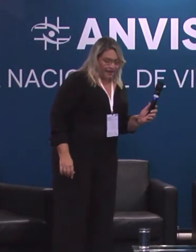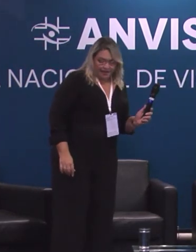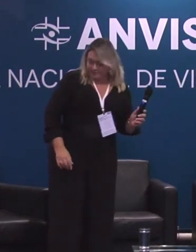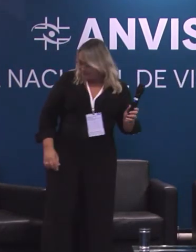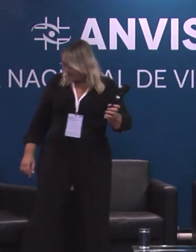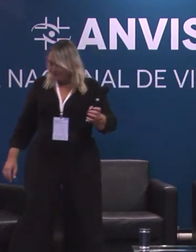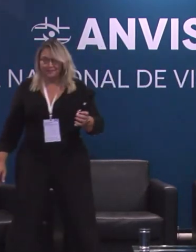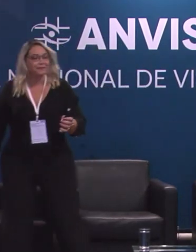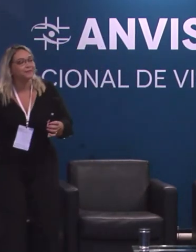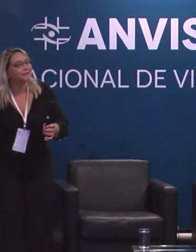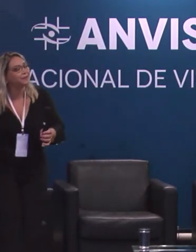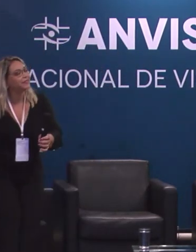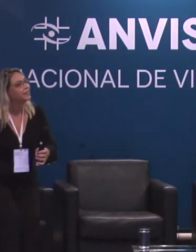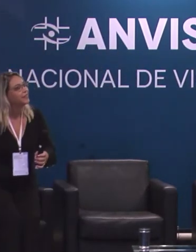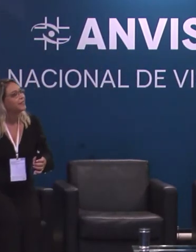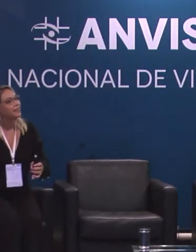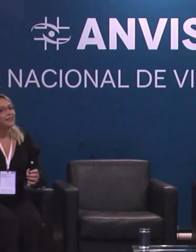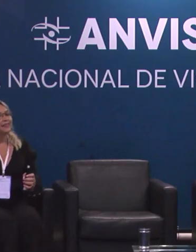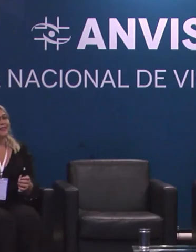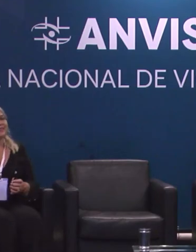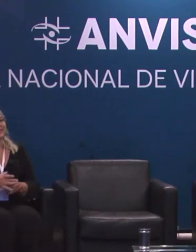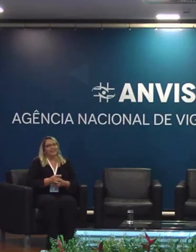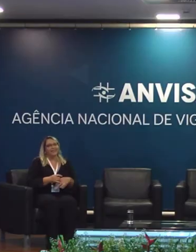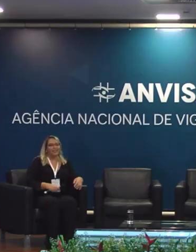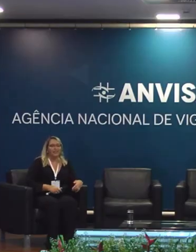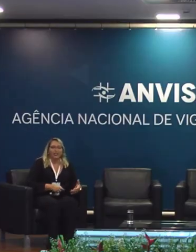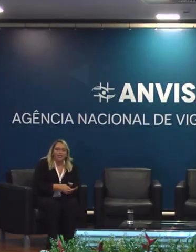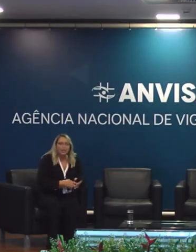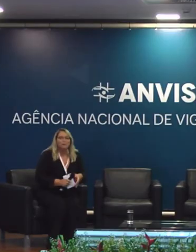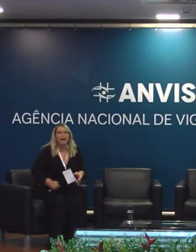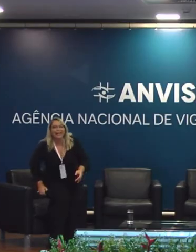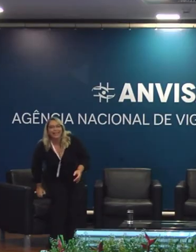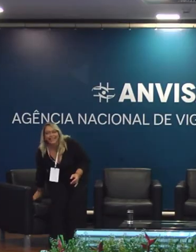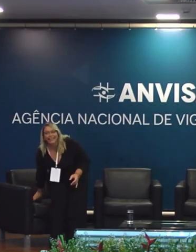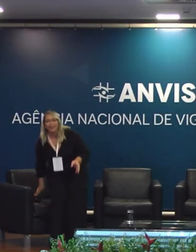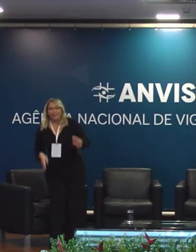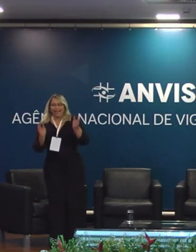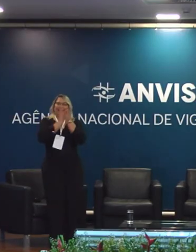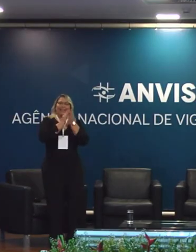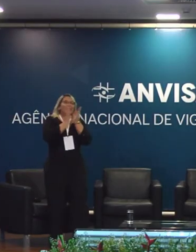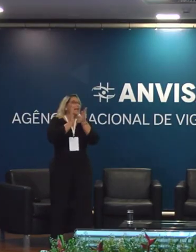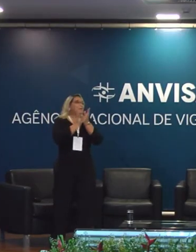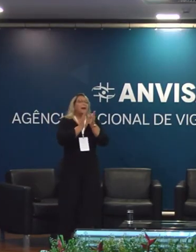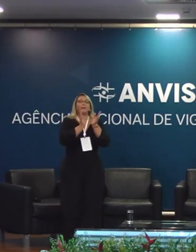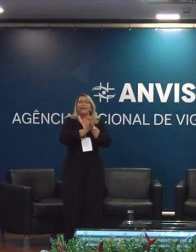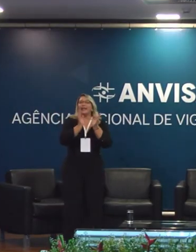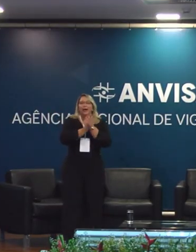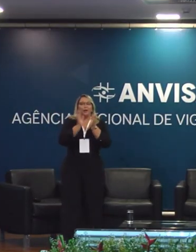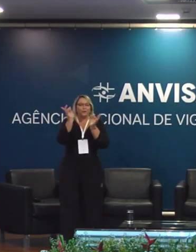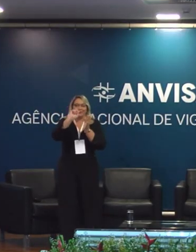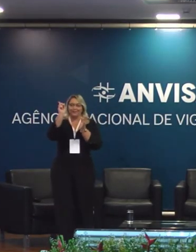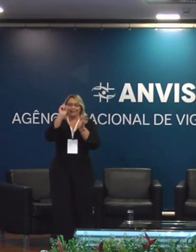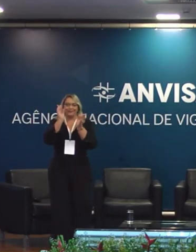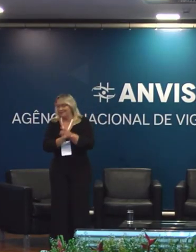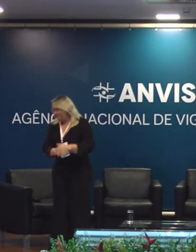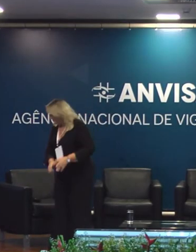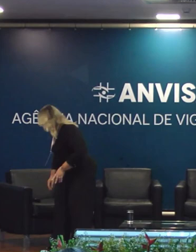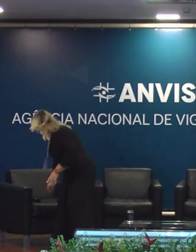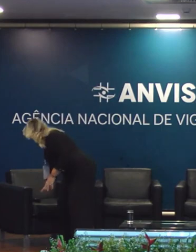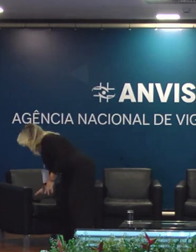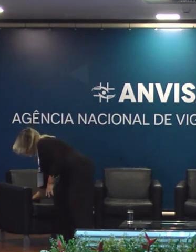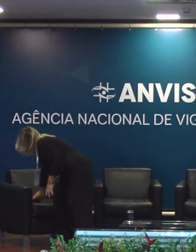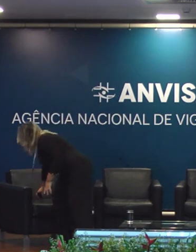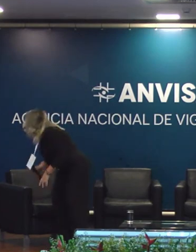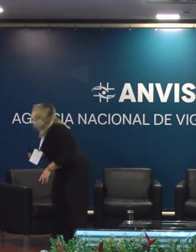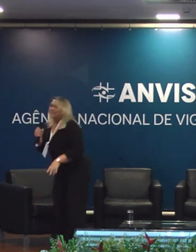Eu que agradeço muito. Eu acho que essas palmas é para vocês, gente, para vocês, pra todos vocês. Palmas